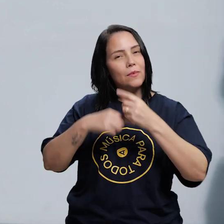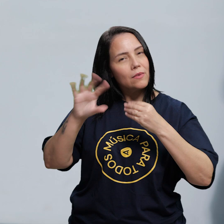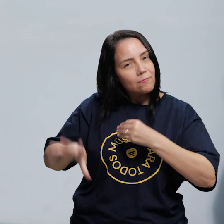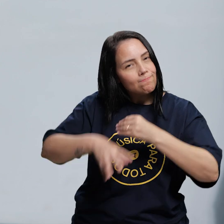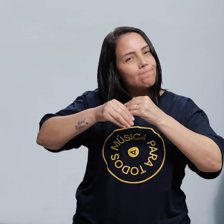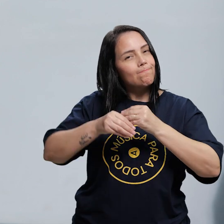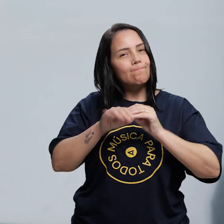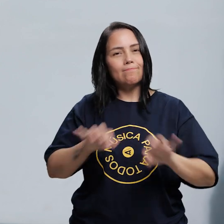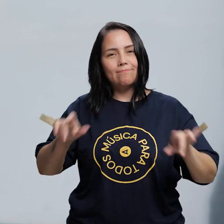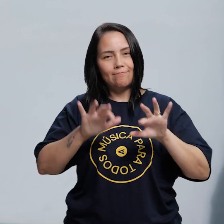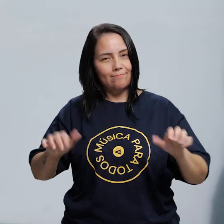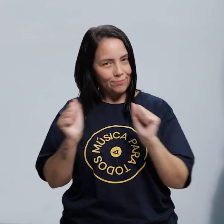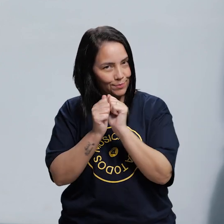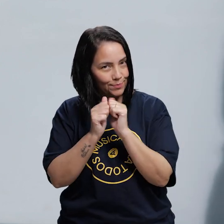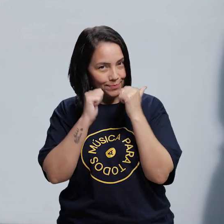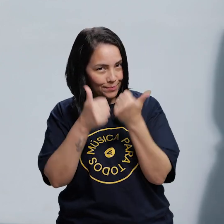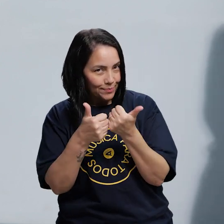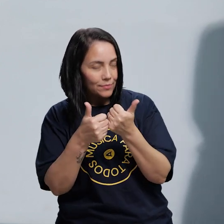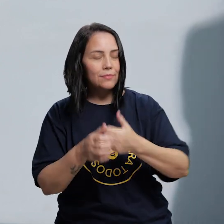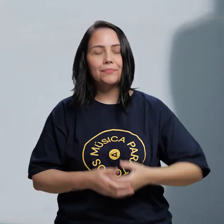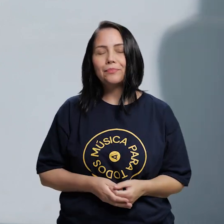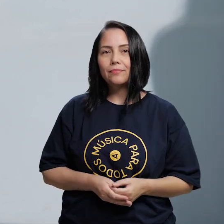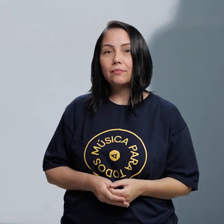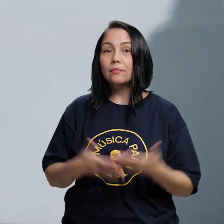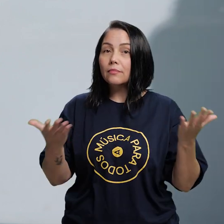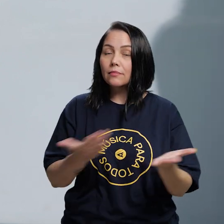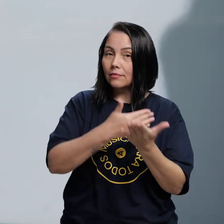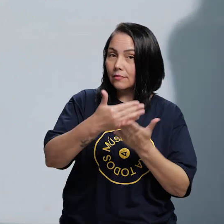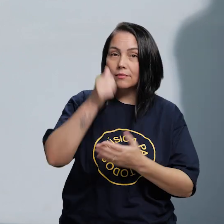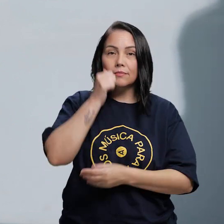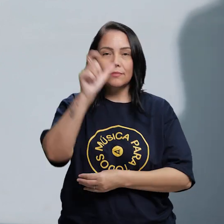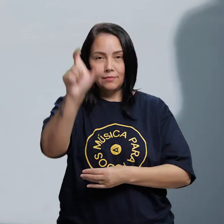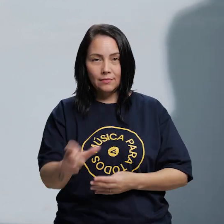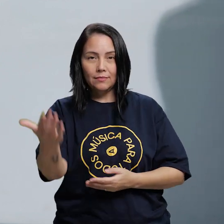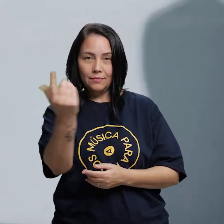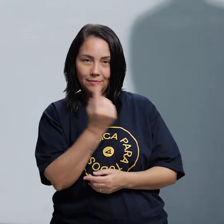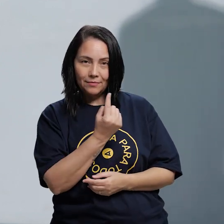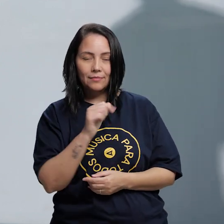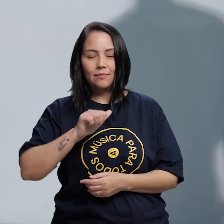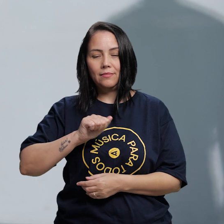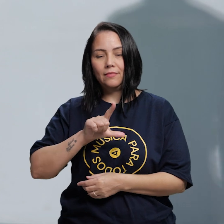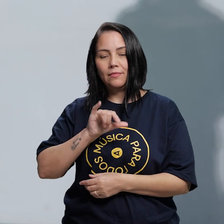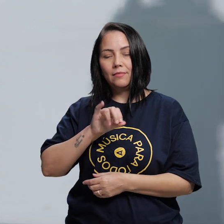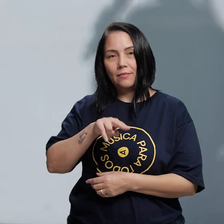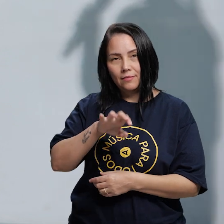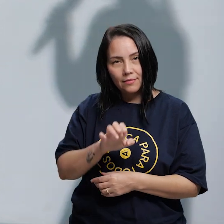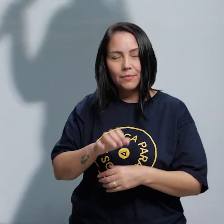seguida, a gente já vai emendando os teclados junto, tá? Para começar, eu quero chamar aqui a Aline.